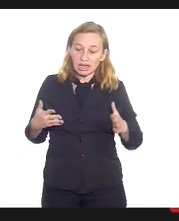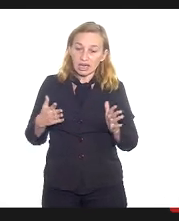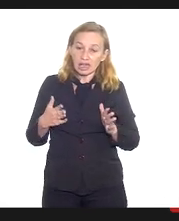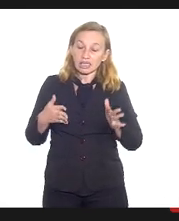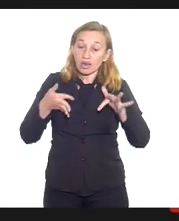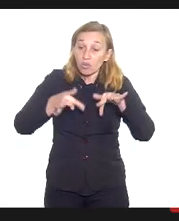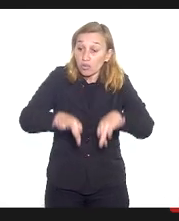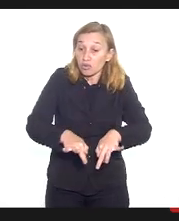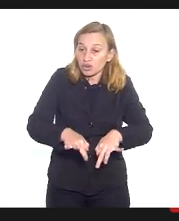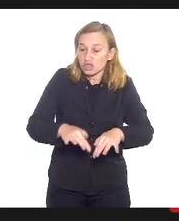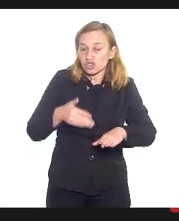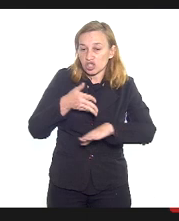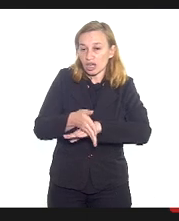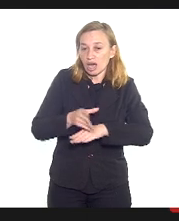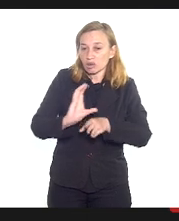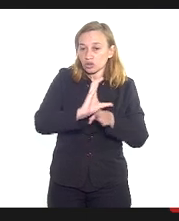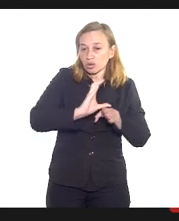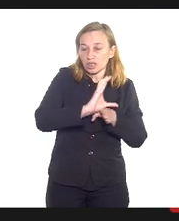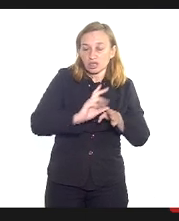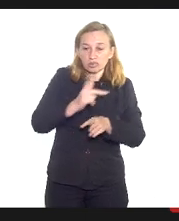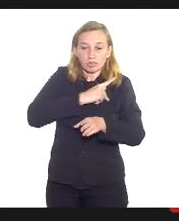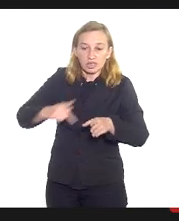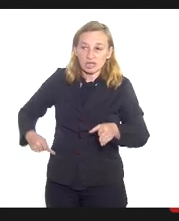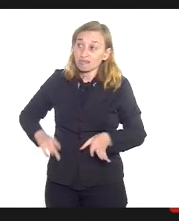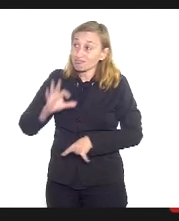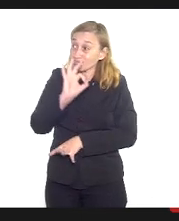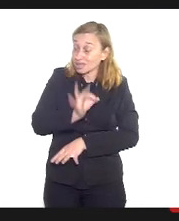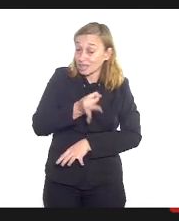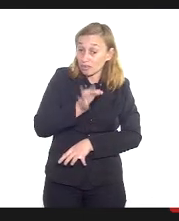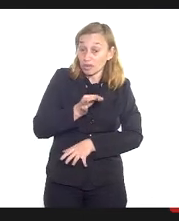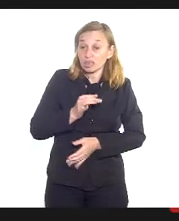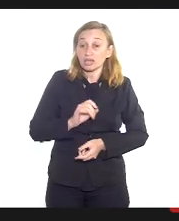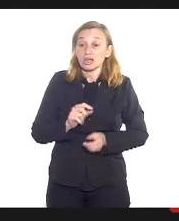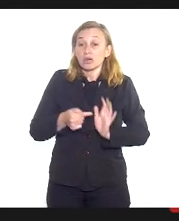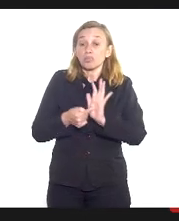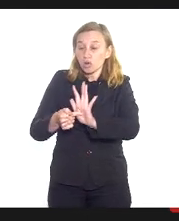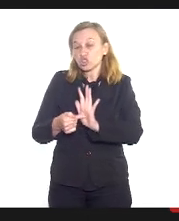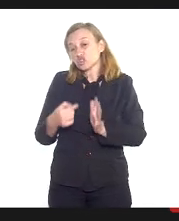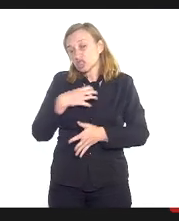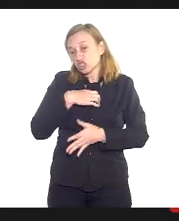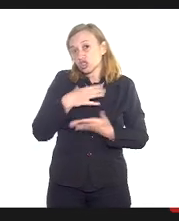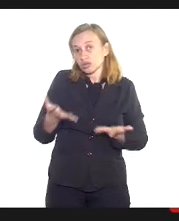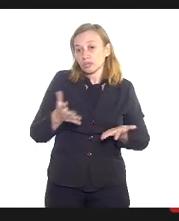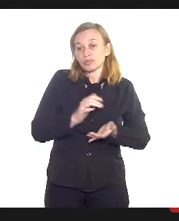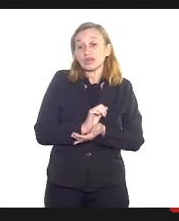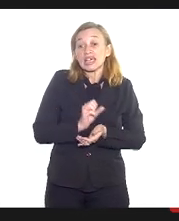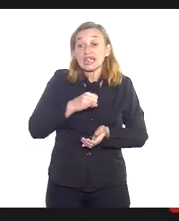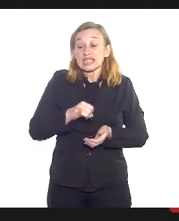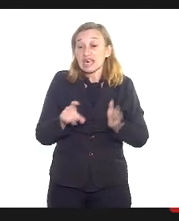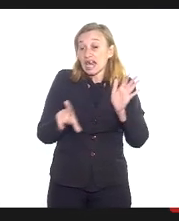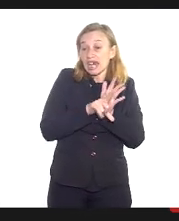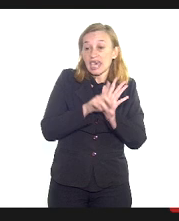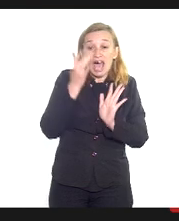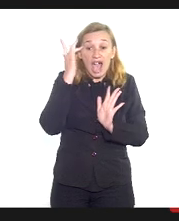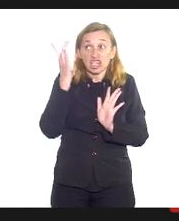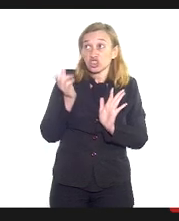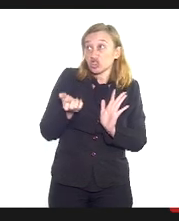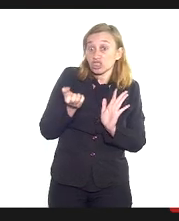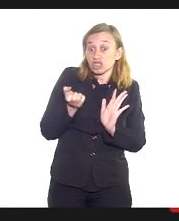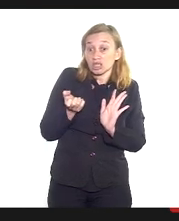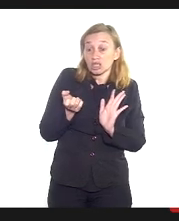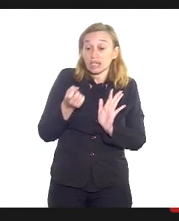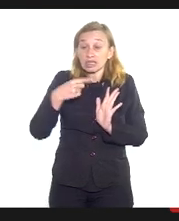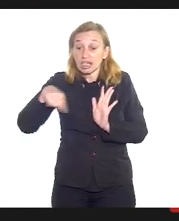e os conselheiros, né, o presidente, aparentemente, também aponta nesse sentido. Se a lei acha que que tem que ir